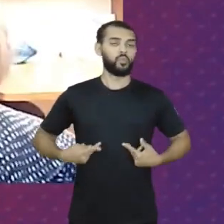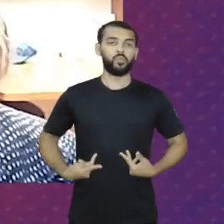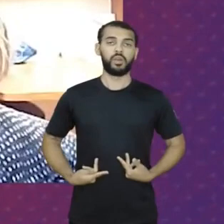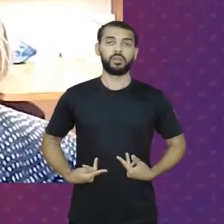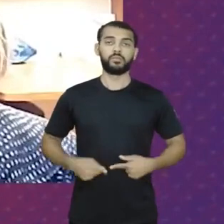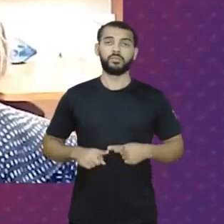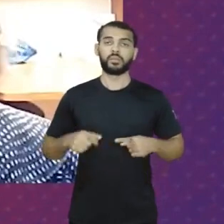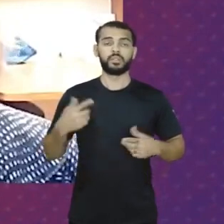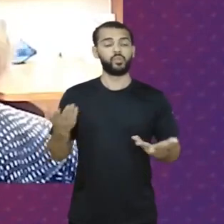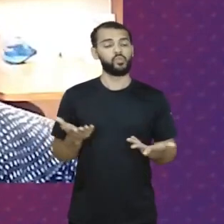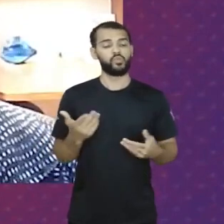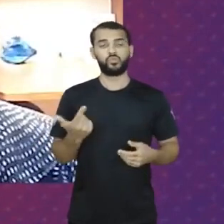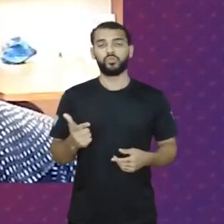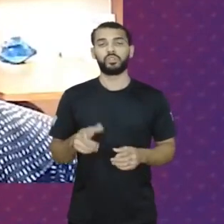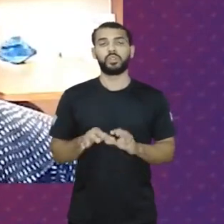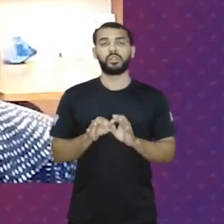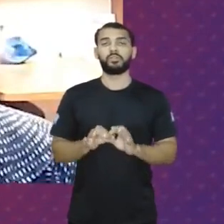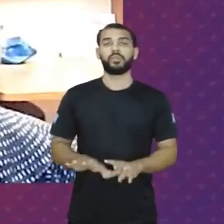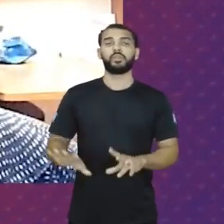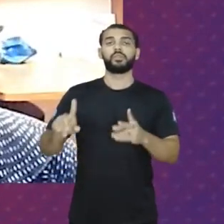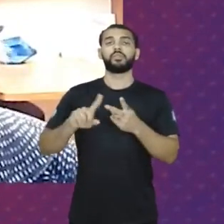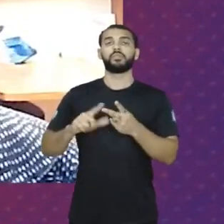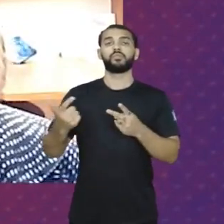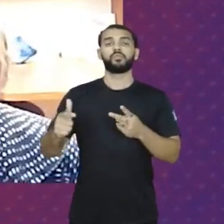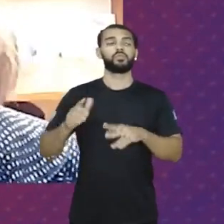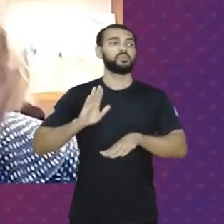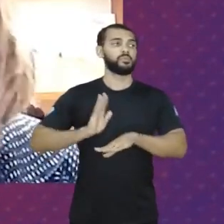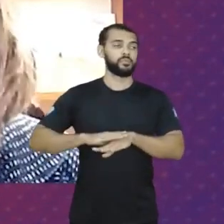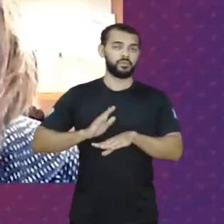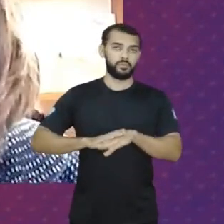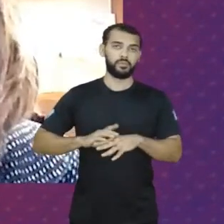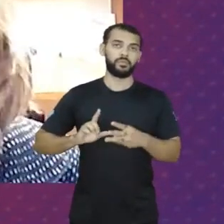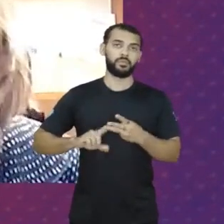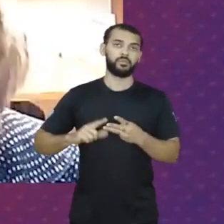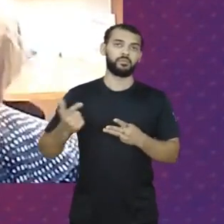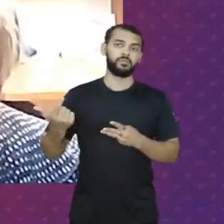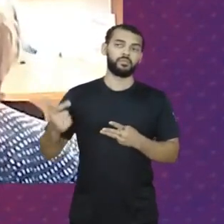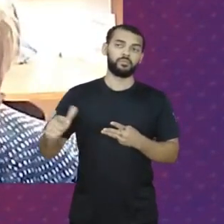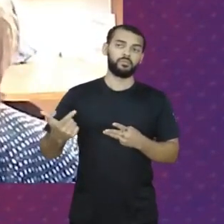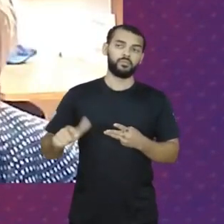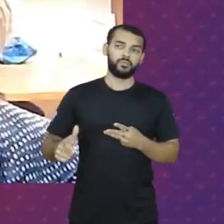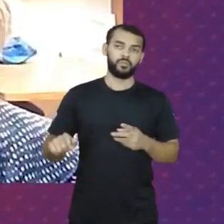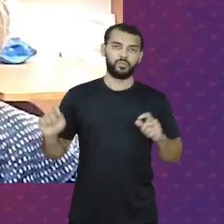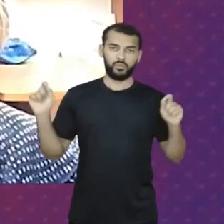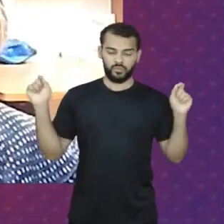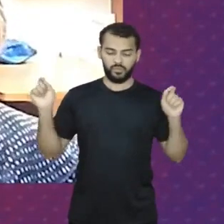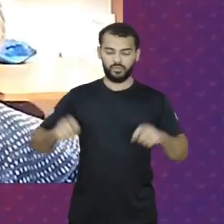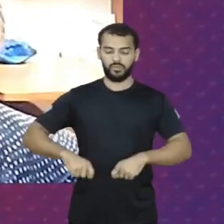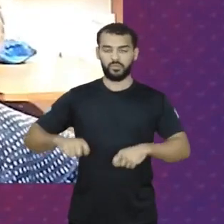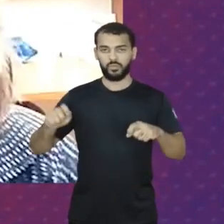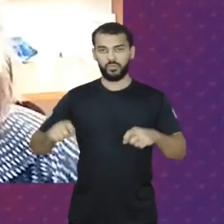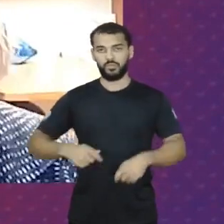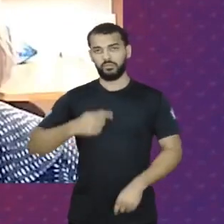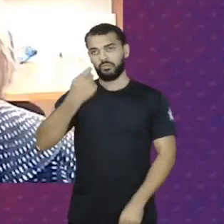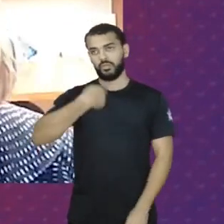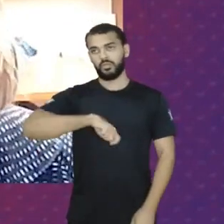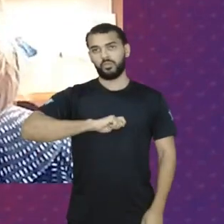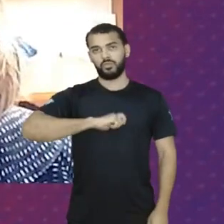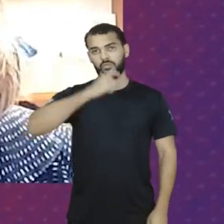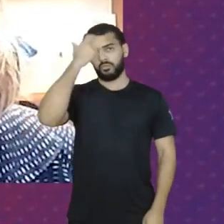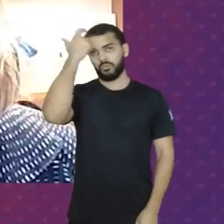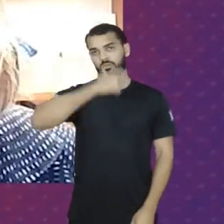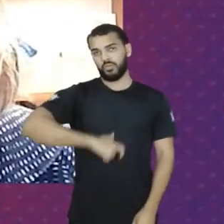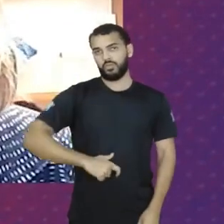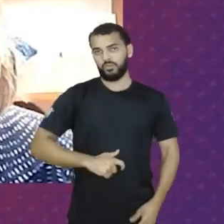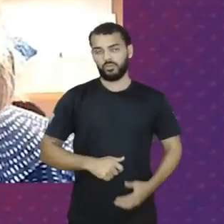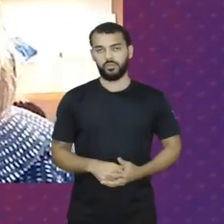a liberdade, quando nos negam a autonomia, quando nos negam a condição de sujeito. O PT